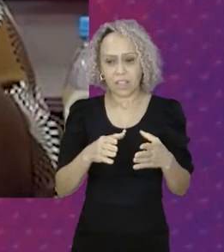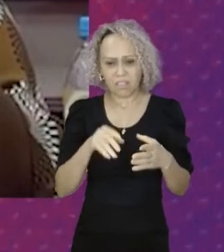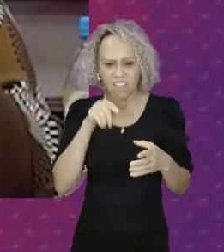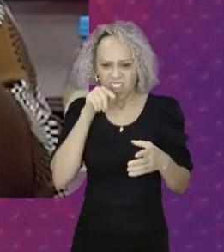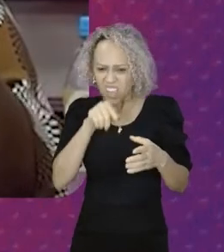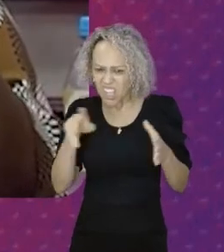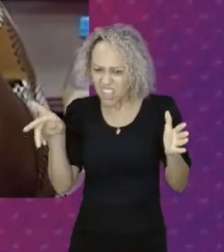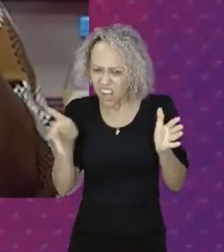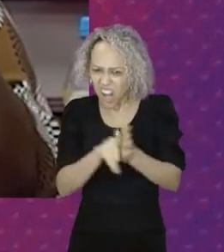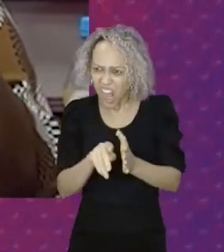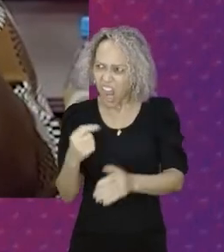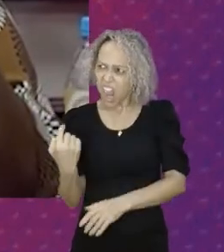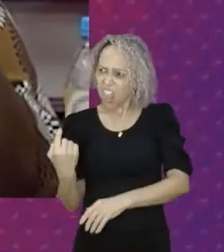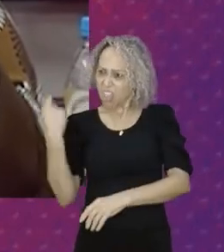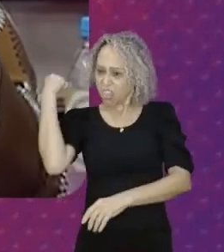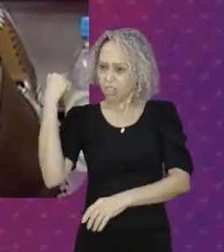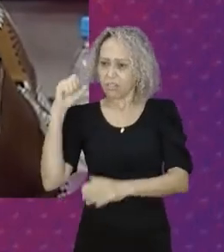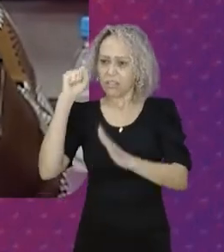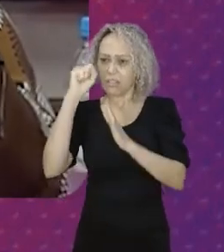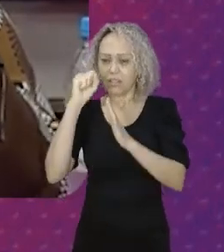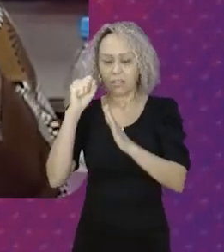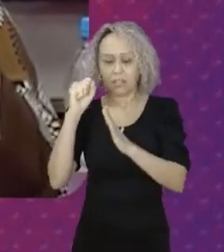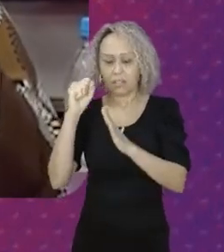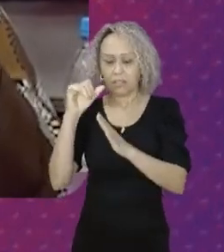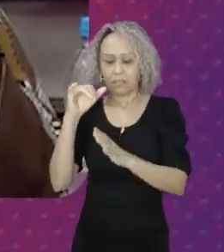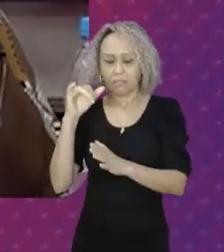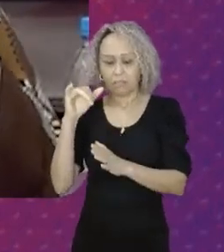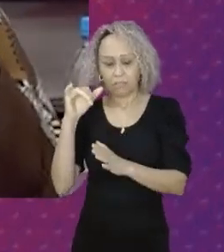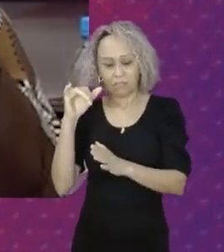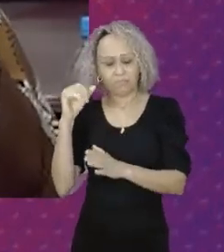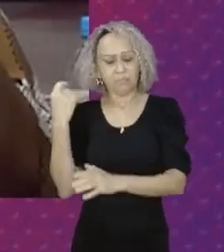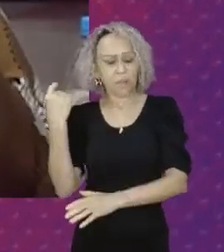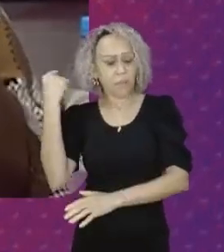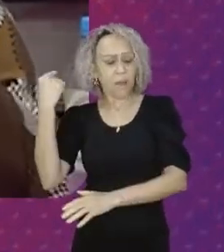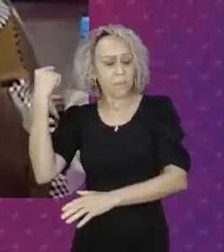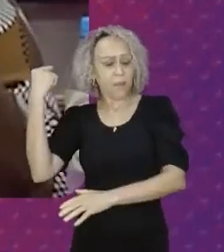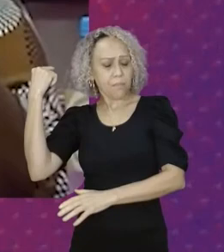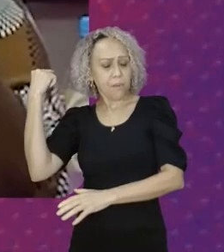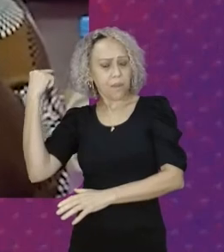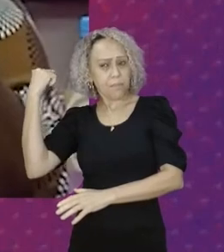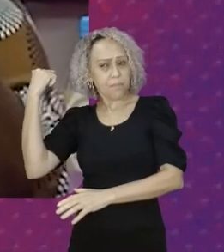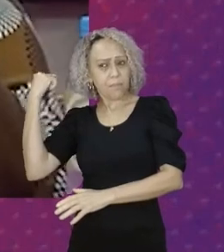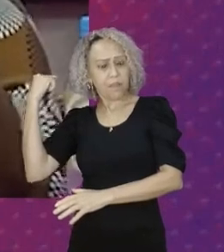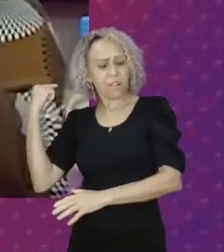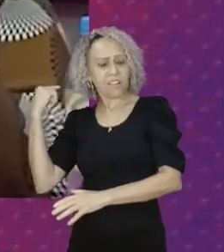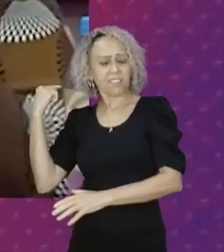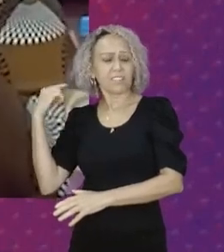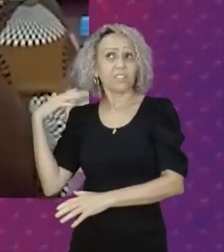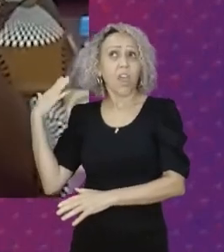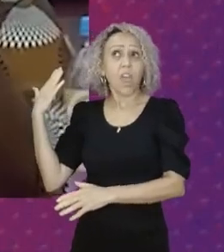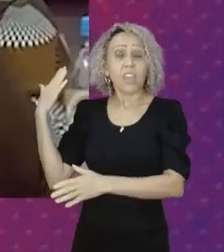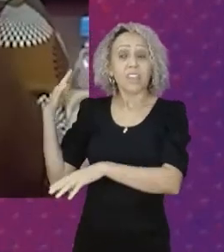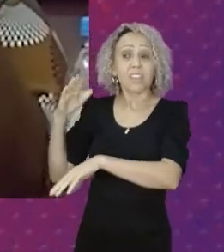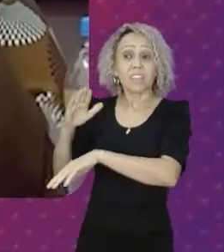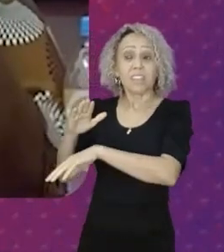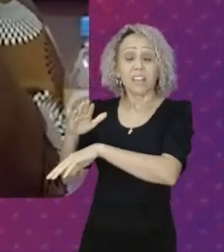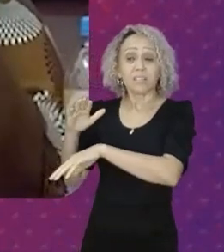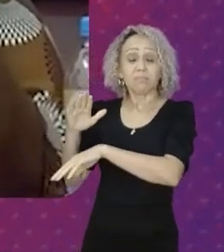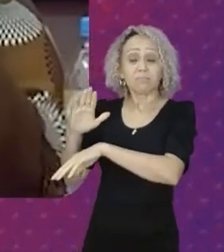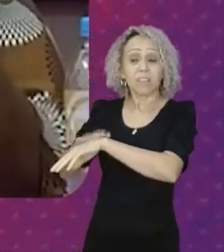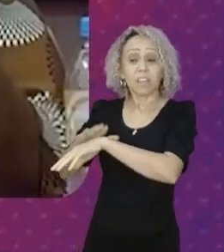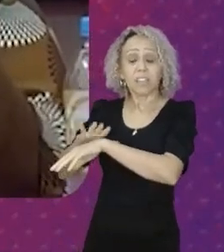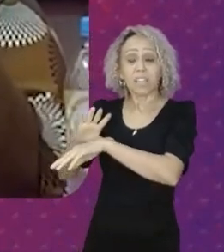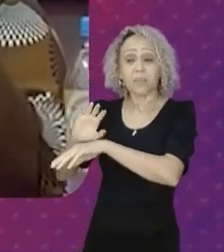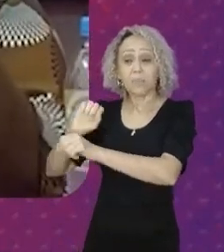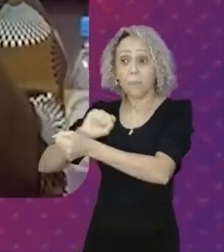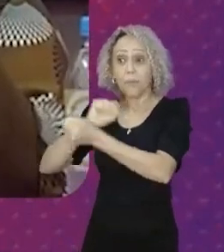XXI. Ela é uma luta do movimento negro desde o pós-abolição, né? Então, a primeira slide que eu vou mostrar